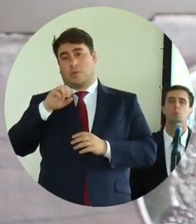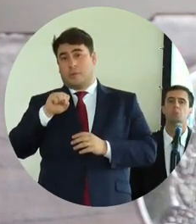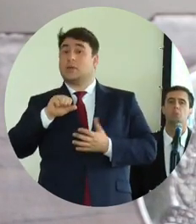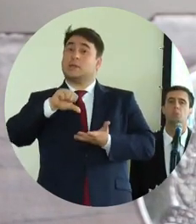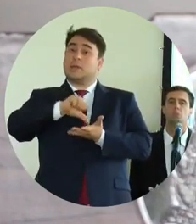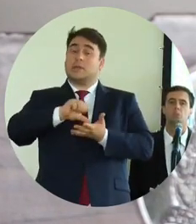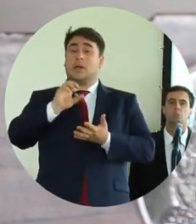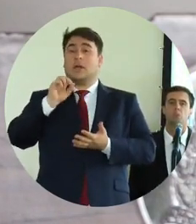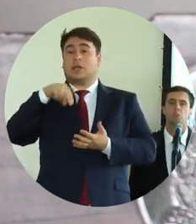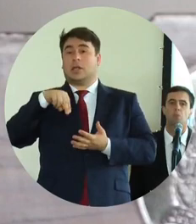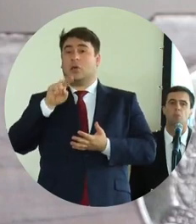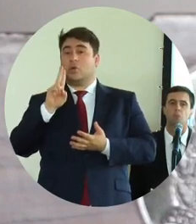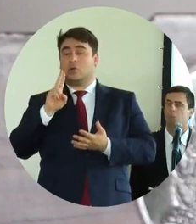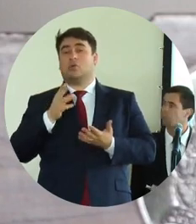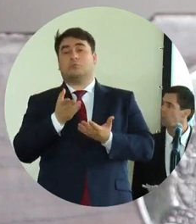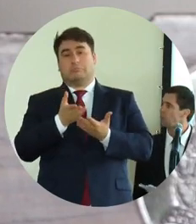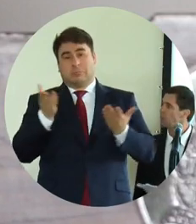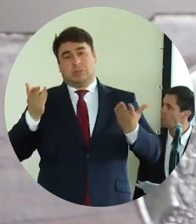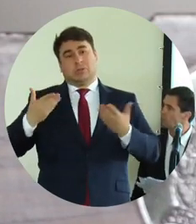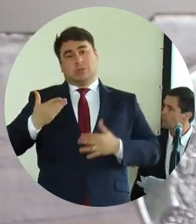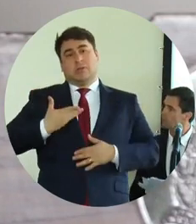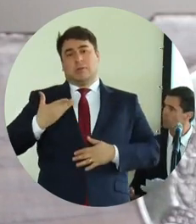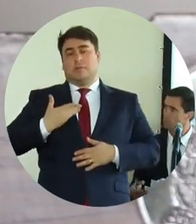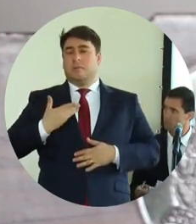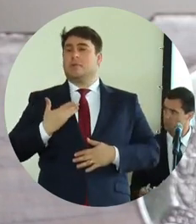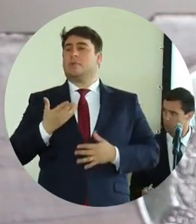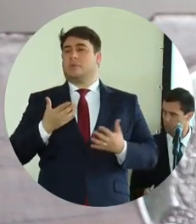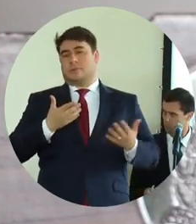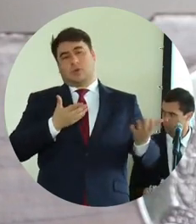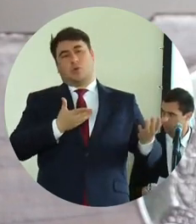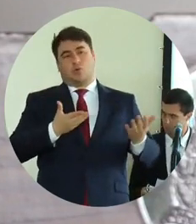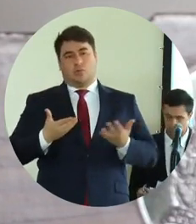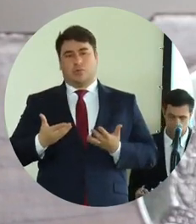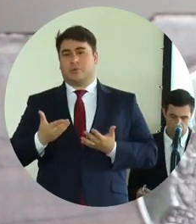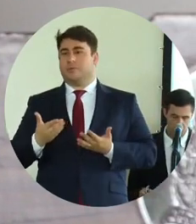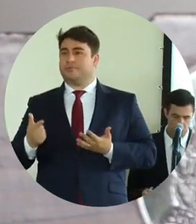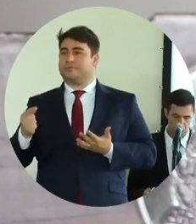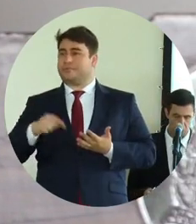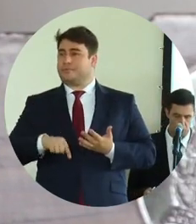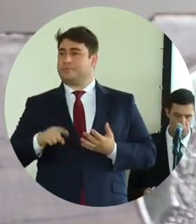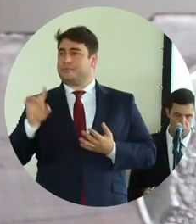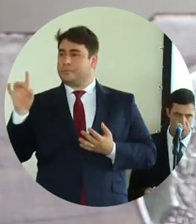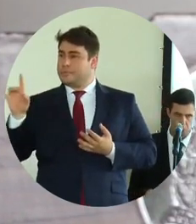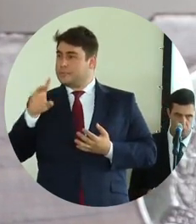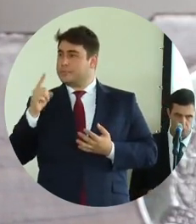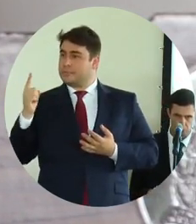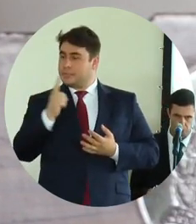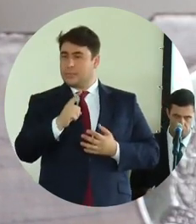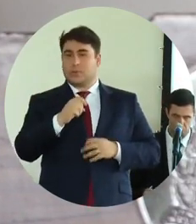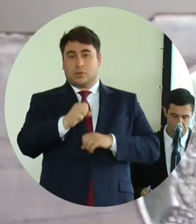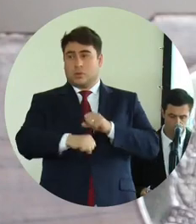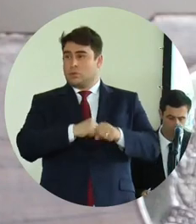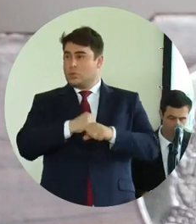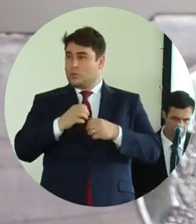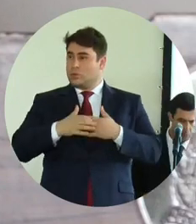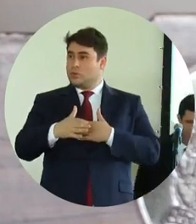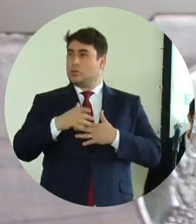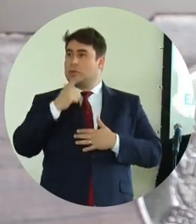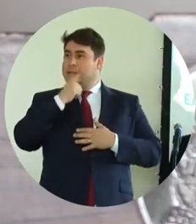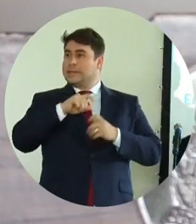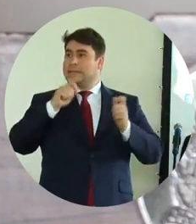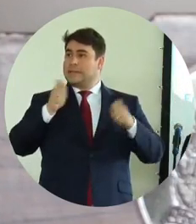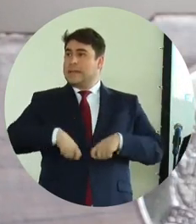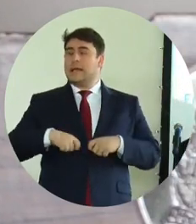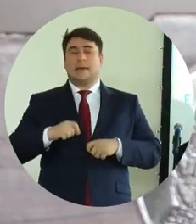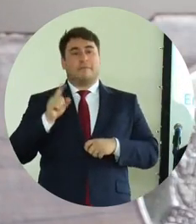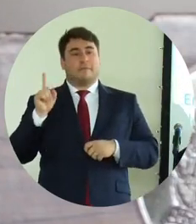da ONU. Portanto, meus amigos, fica aqui o convite. Quero ver cada um de vocês no próximo ano disputando cada